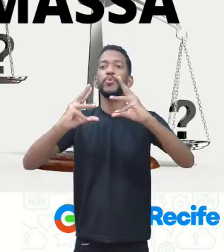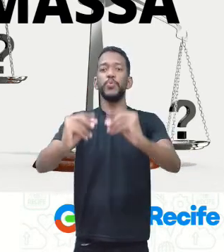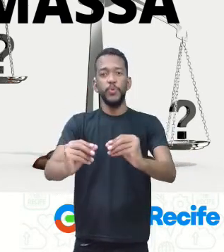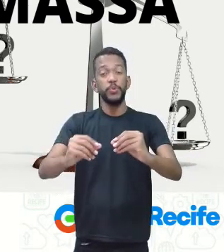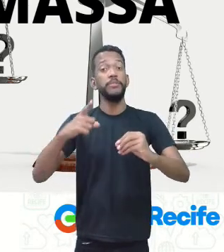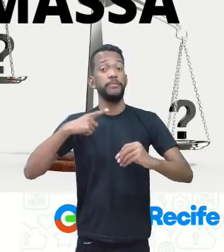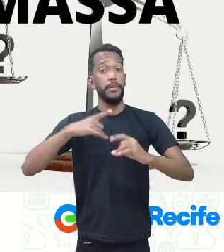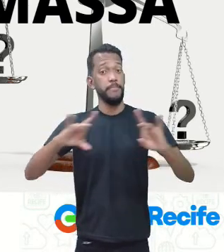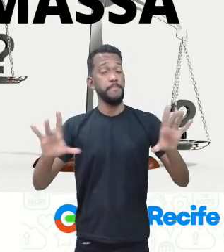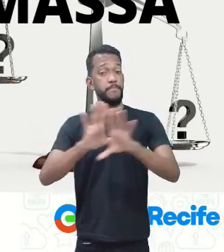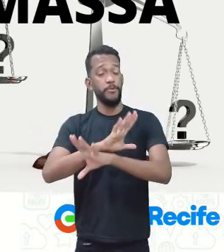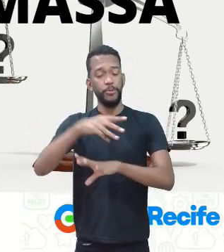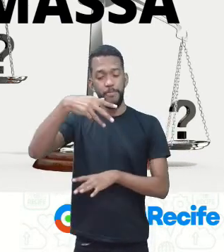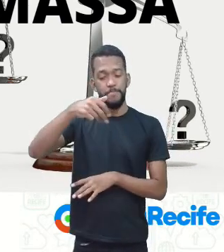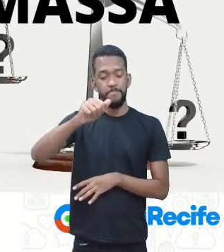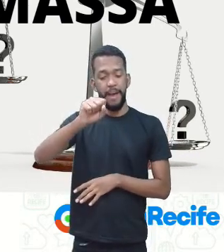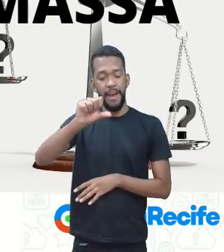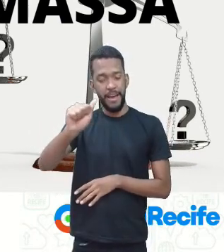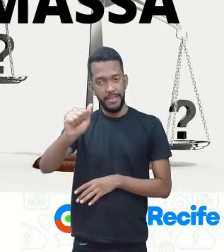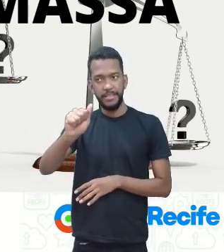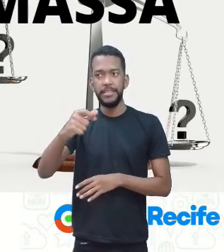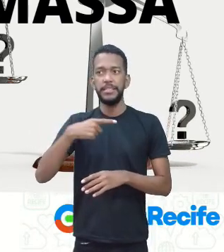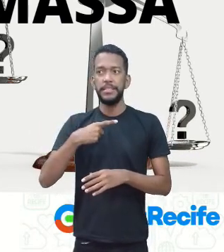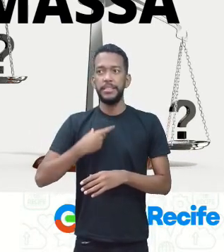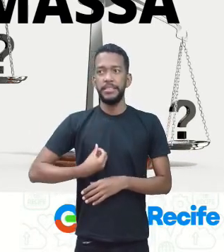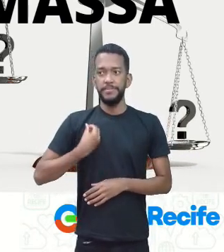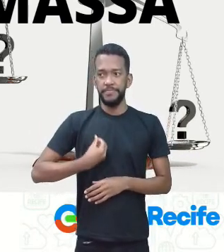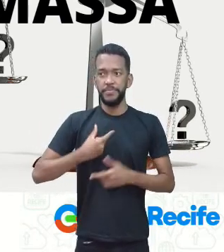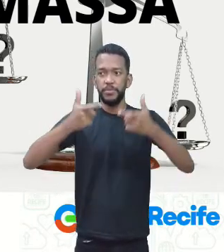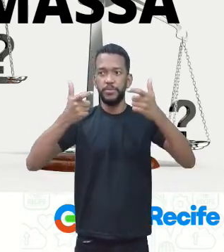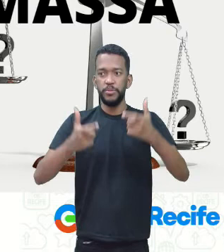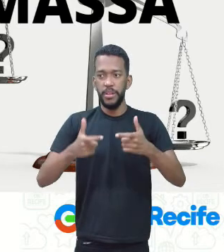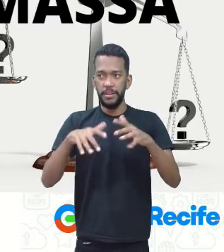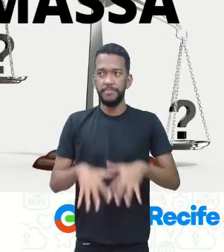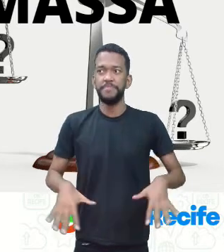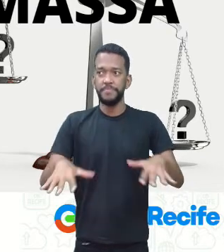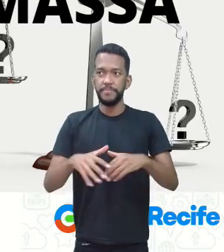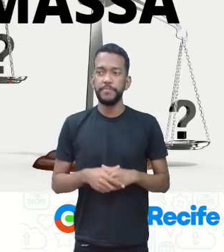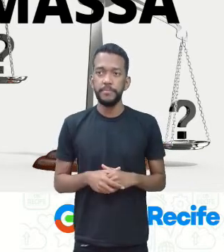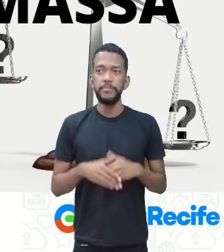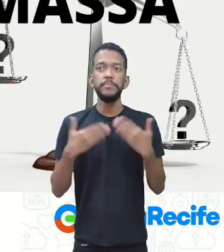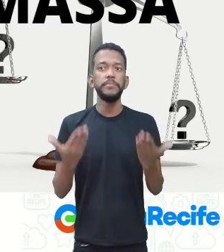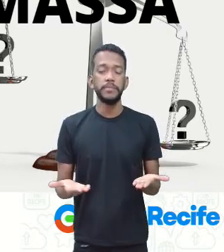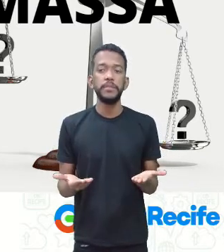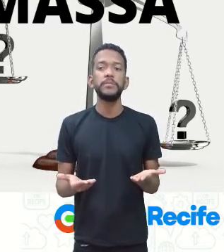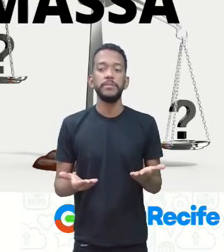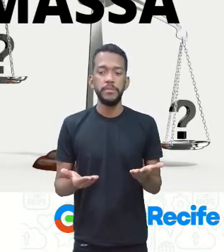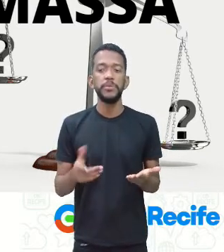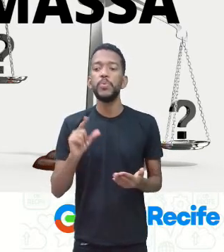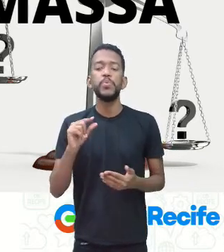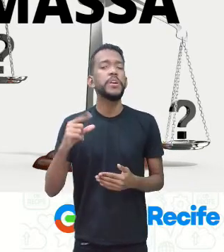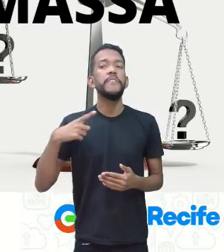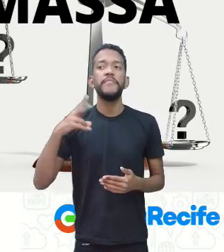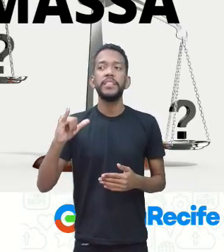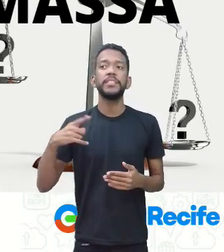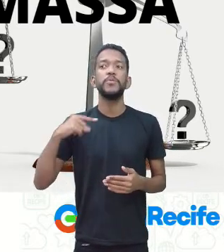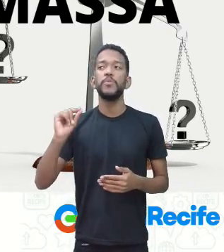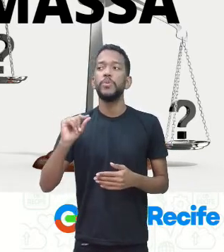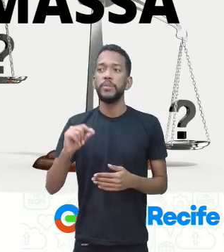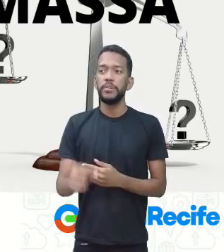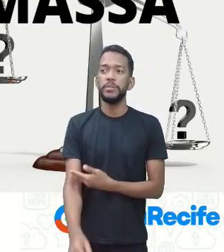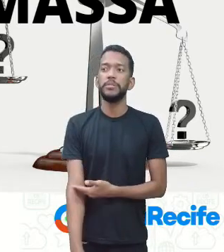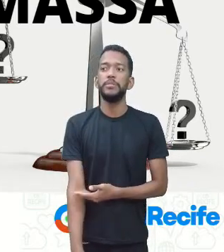massa e ocupa lugar no espaço. Legal, né, pessoal? Então, o que é que nós vamos ter aqui? Nós vamos